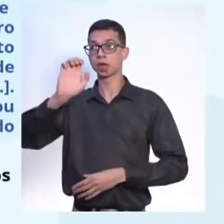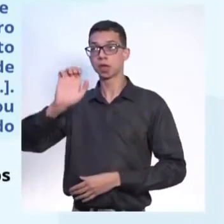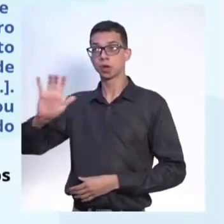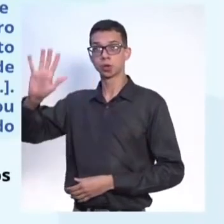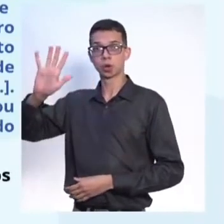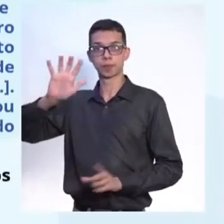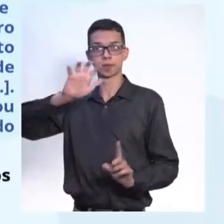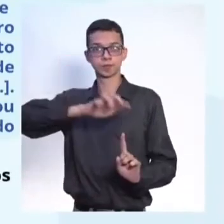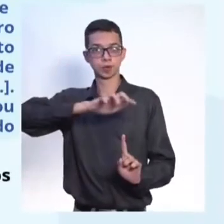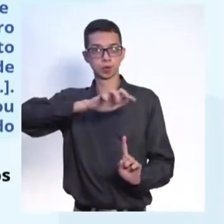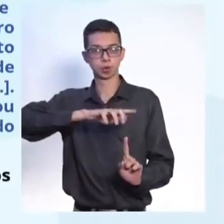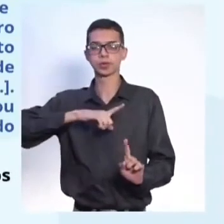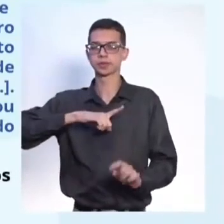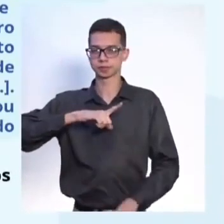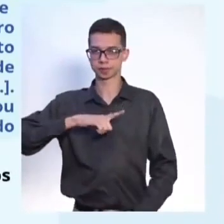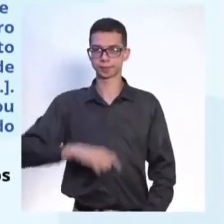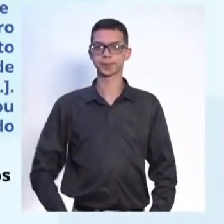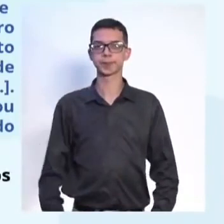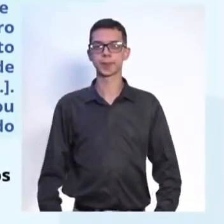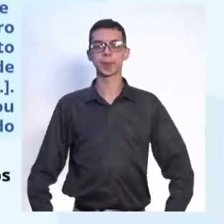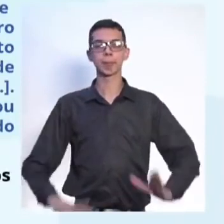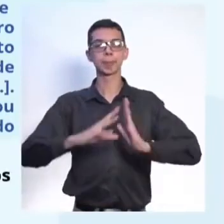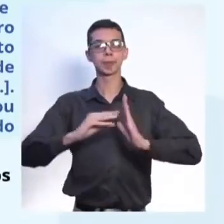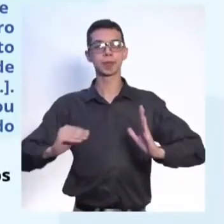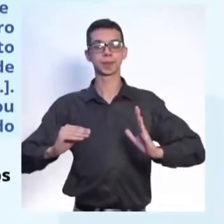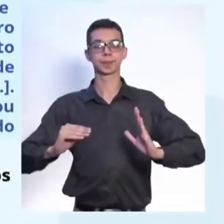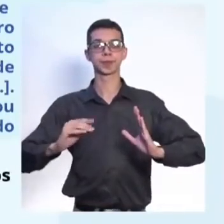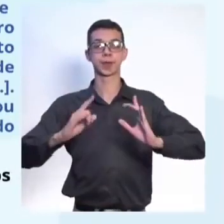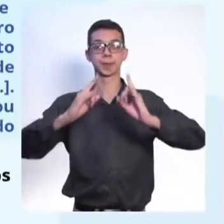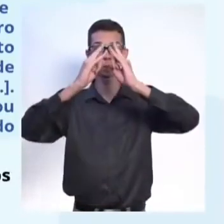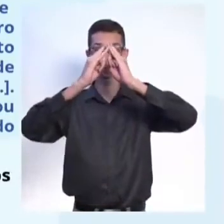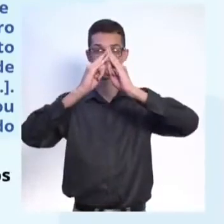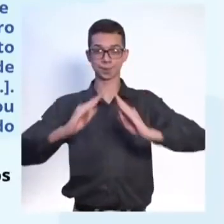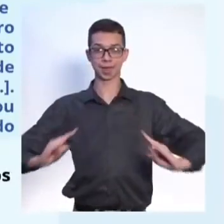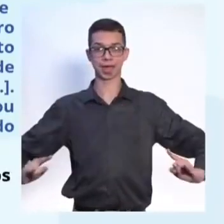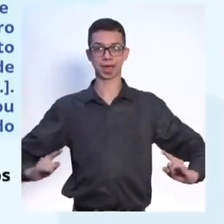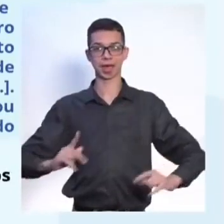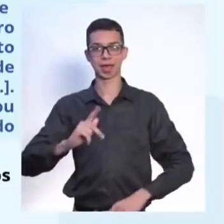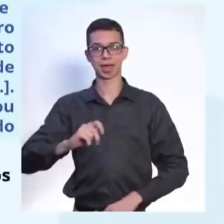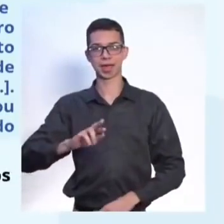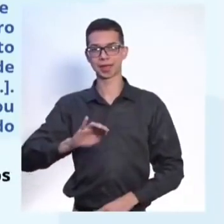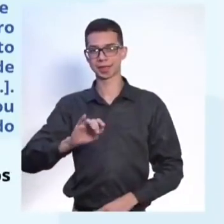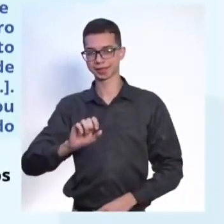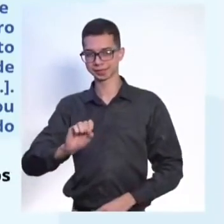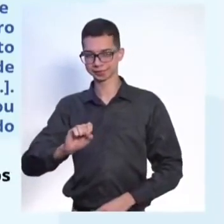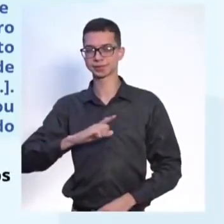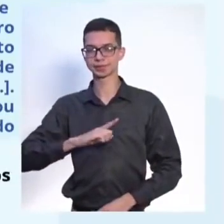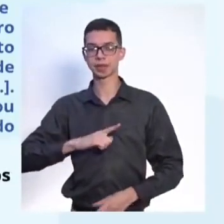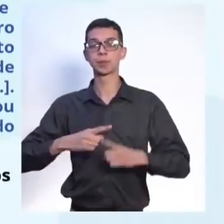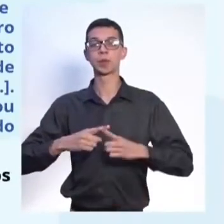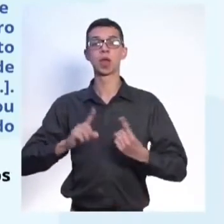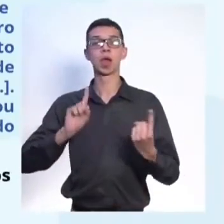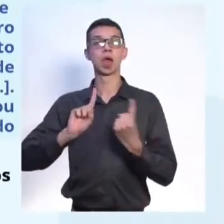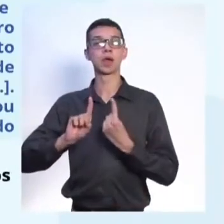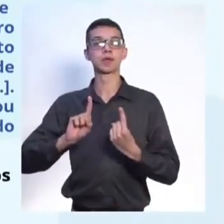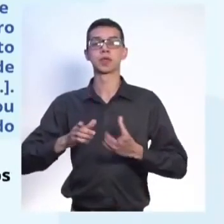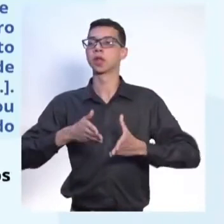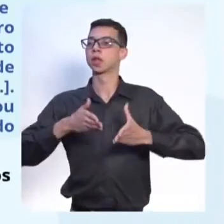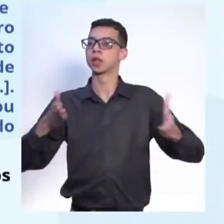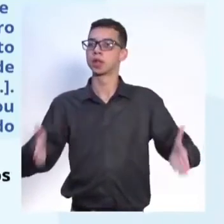Europa, principalmente o modelo de Paris, com as construções das largas avenidas,